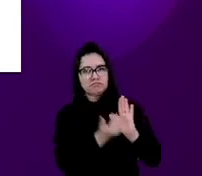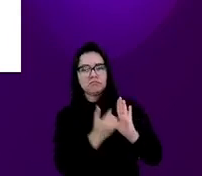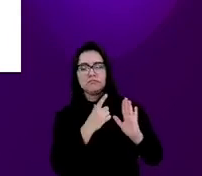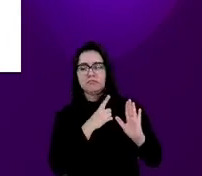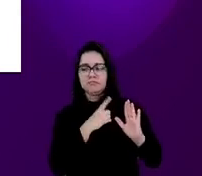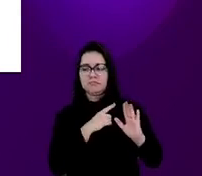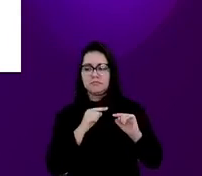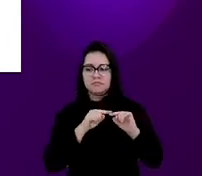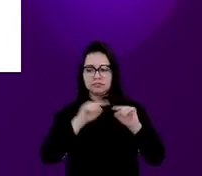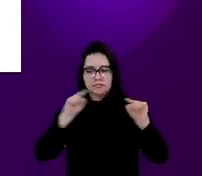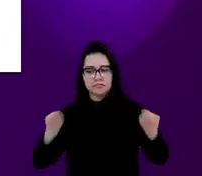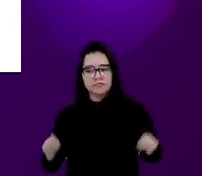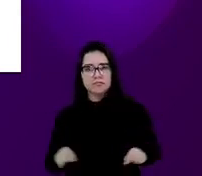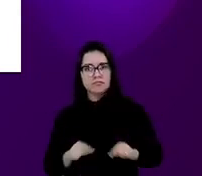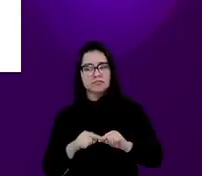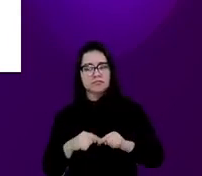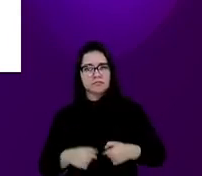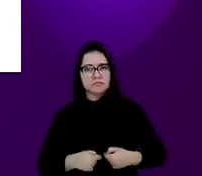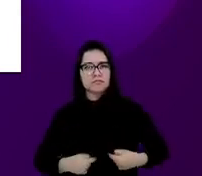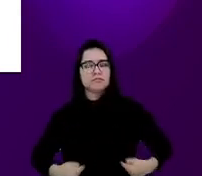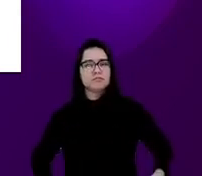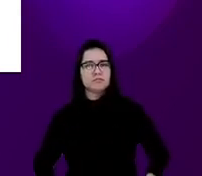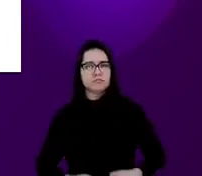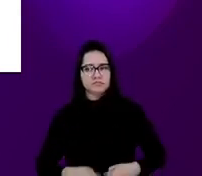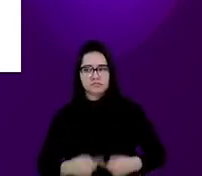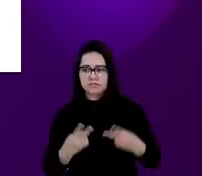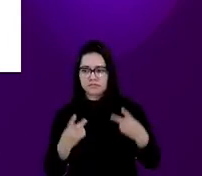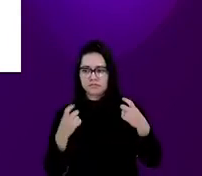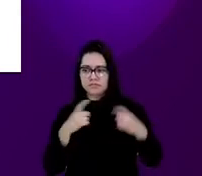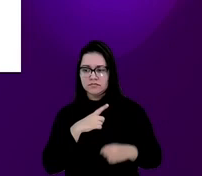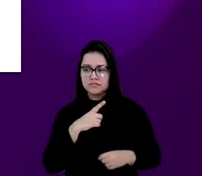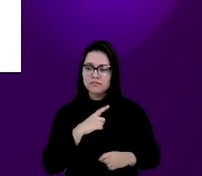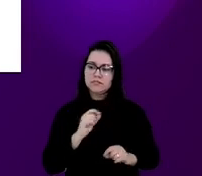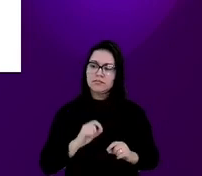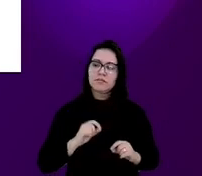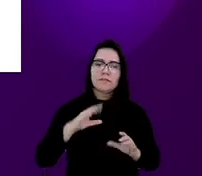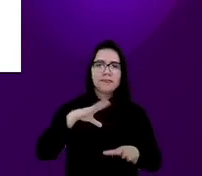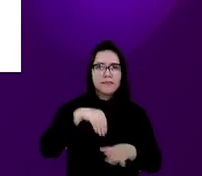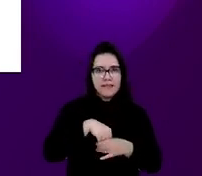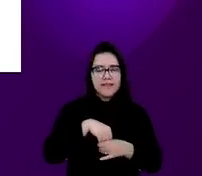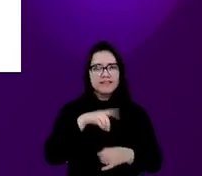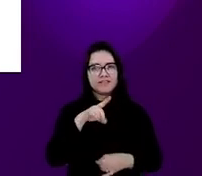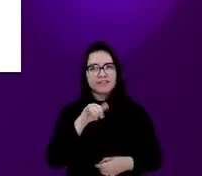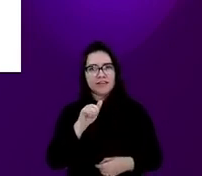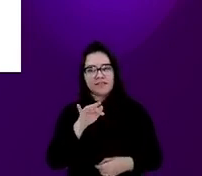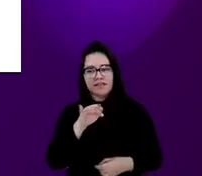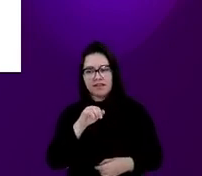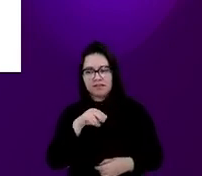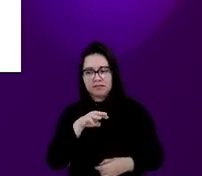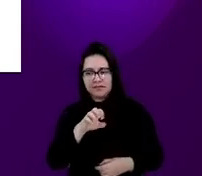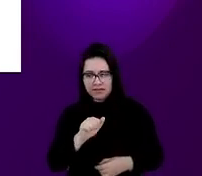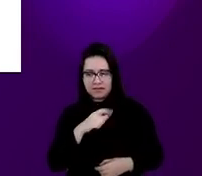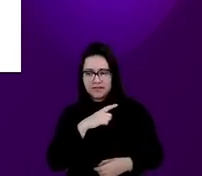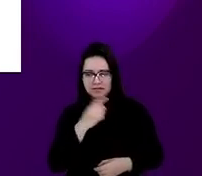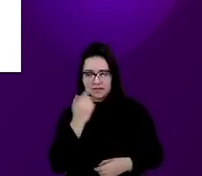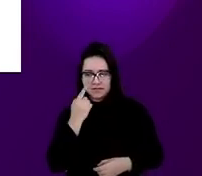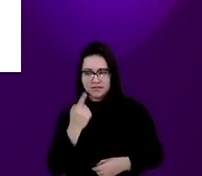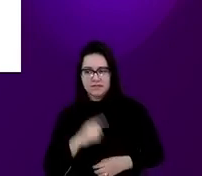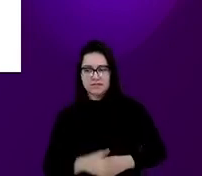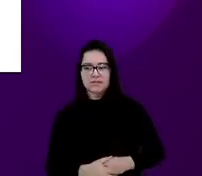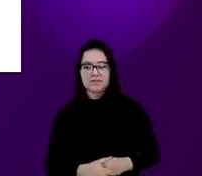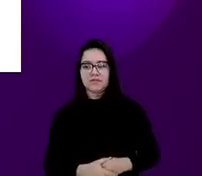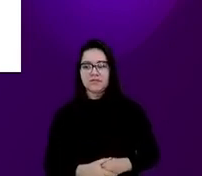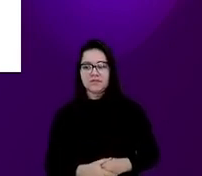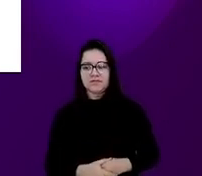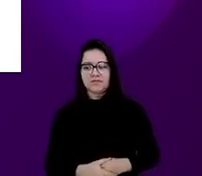no abdômen para fazer essas ressecções desde o diafragma até a pelve, seguindo sempre o